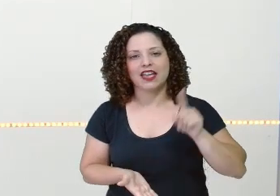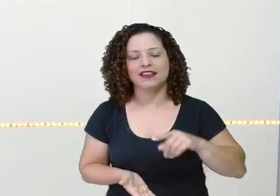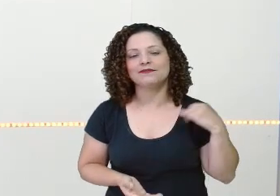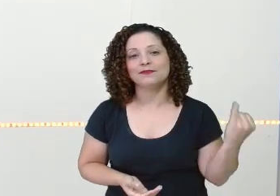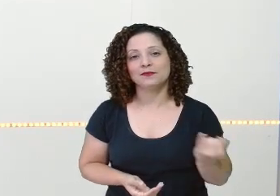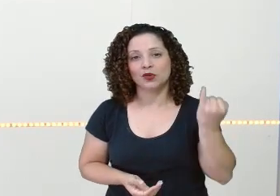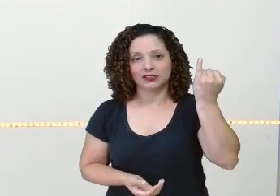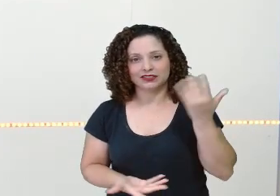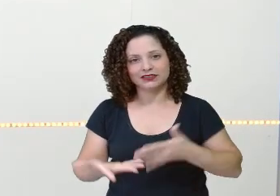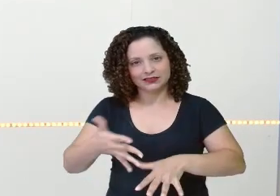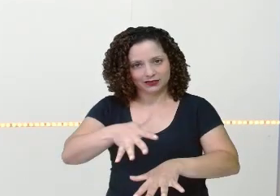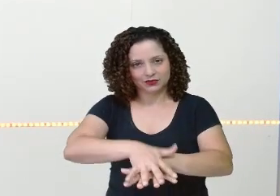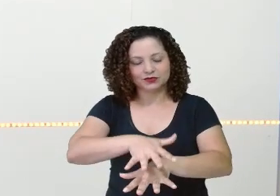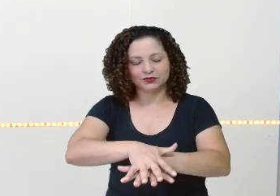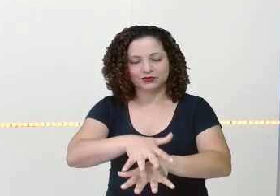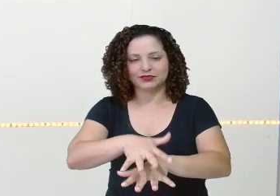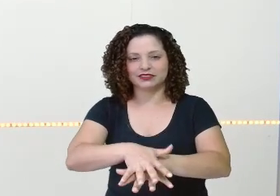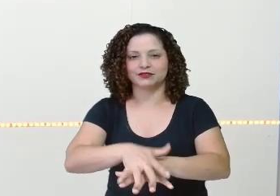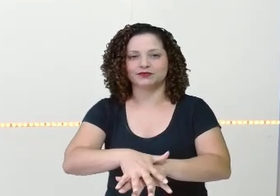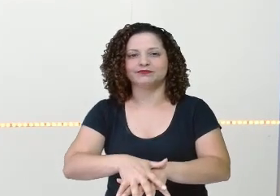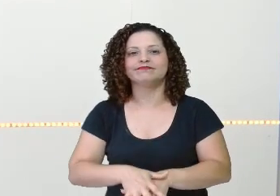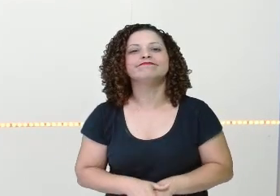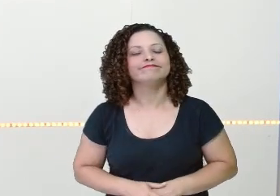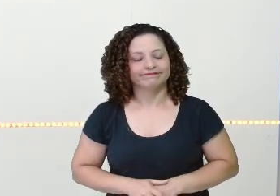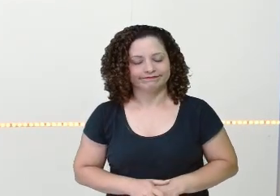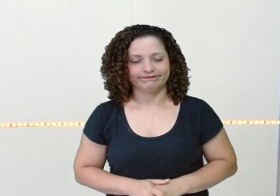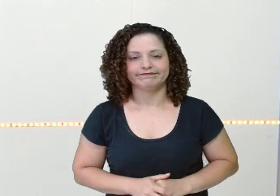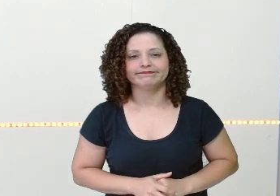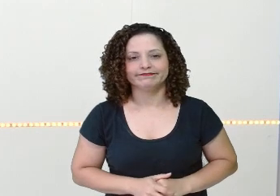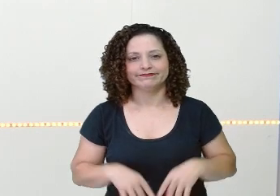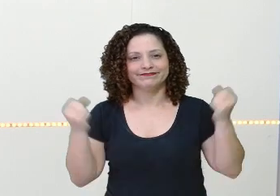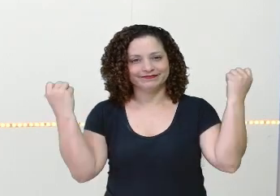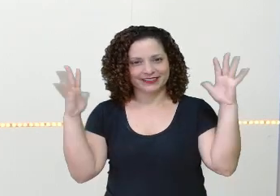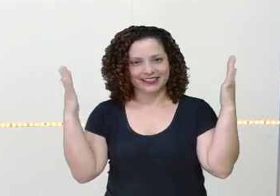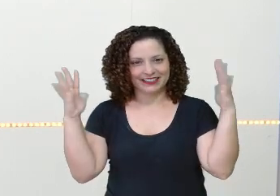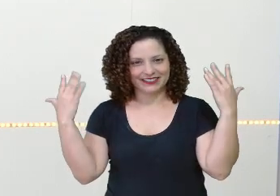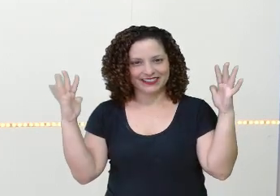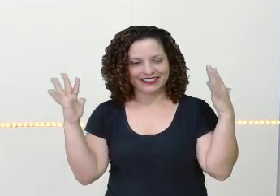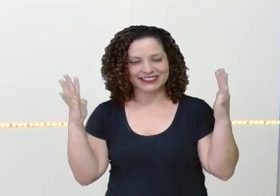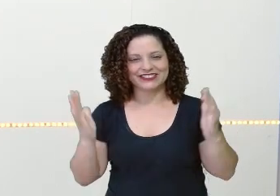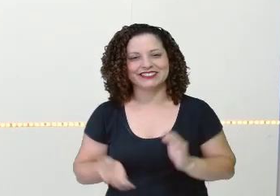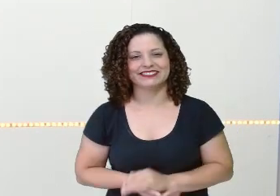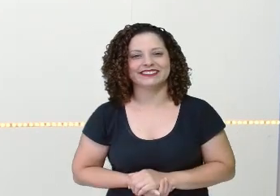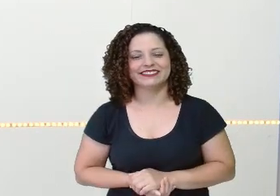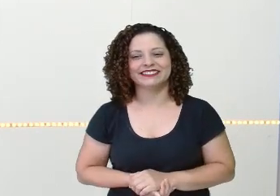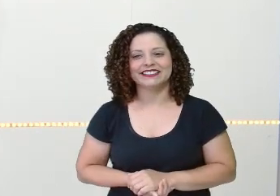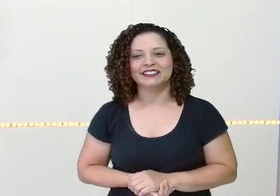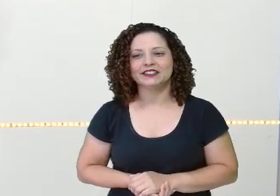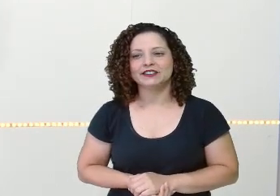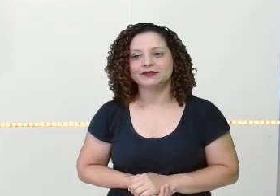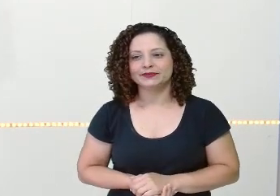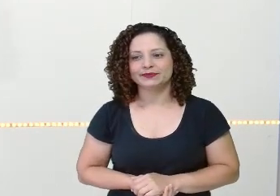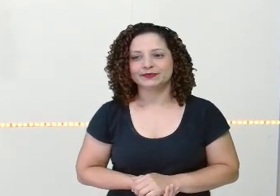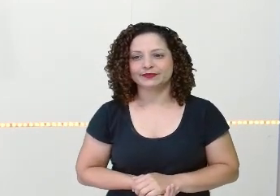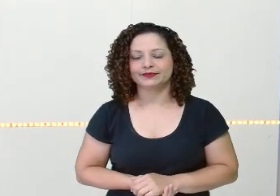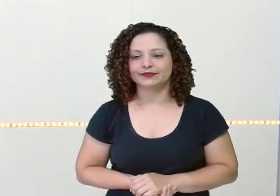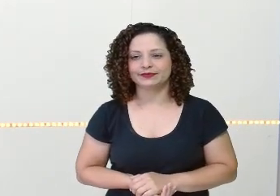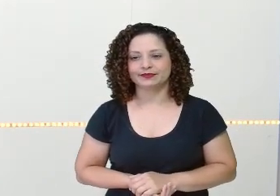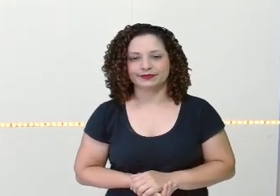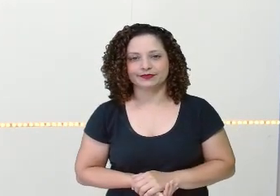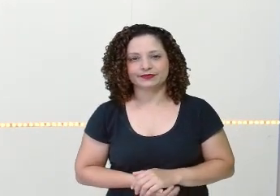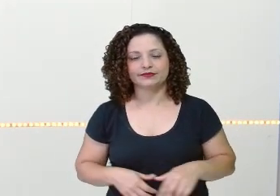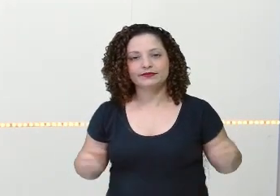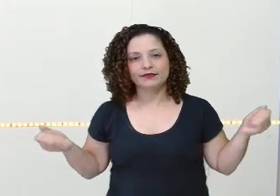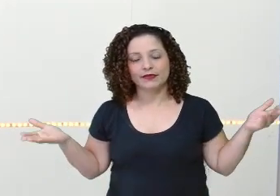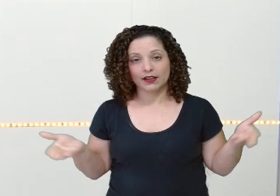nesse processo de inclusão, tá bom? E é essencial esse trabalho de vocês. Parabéns. Sempre. Bom, nós